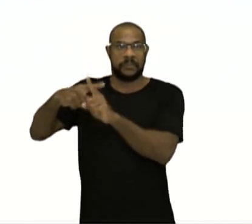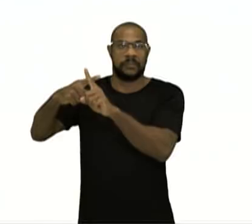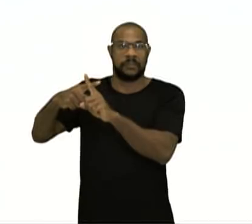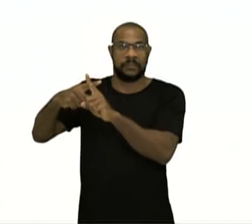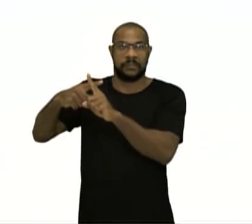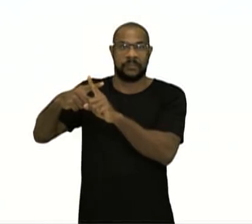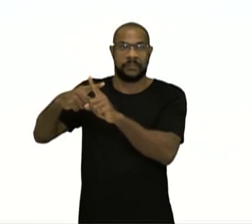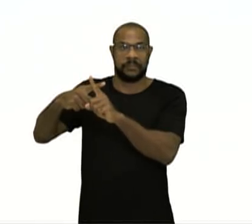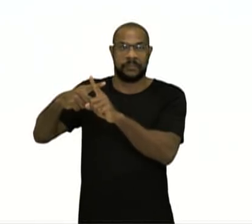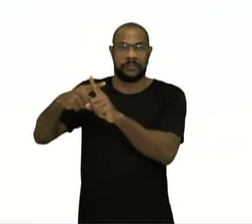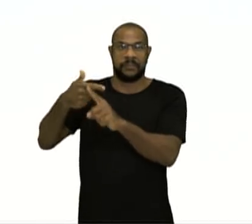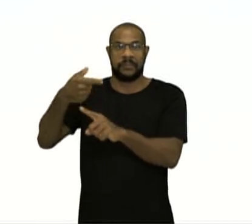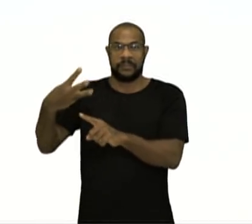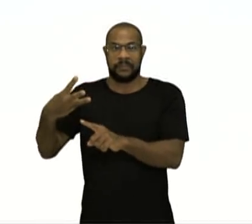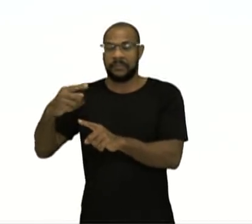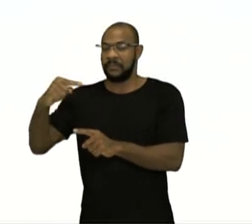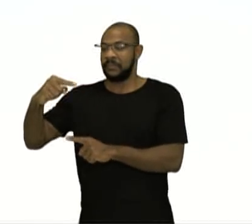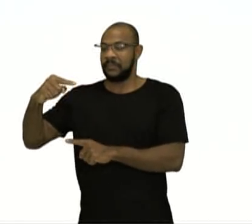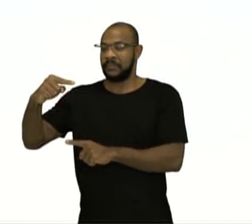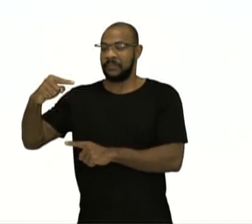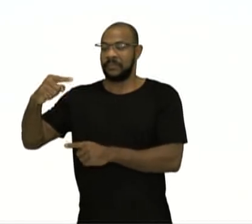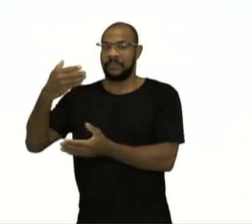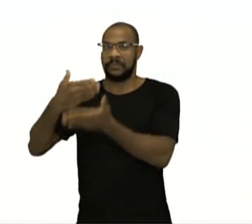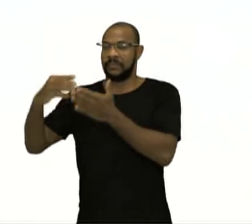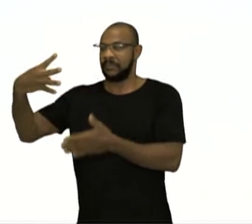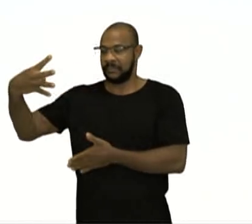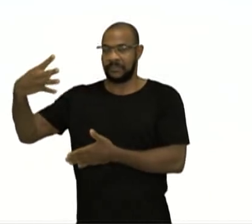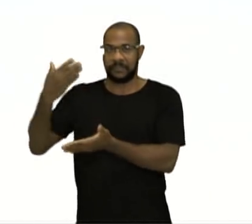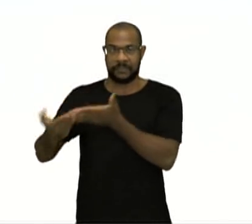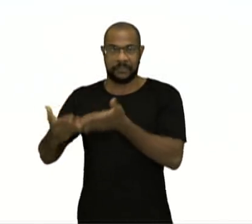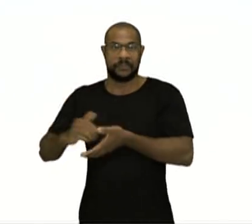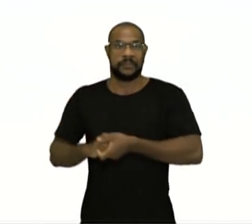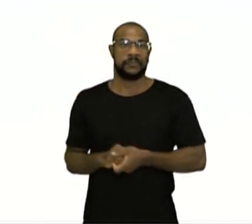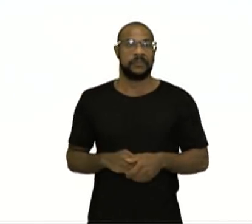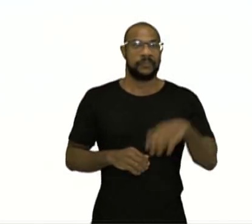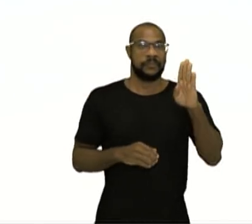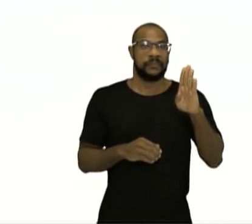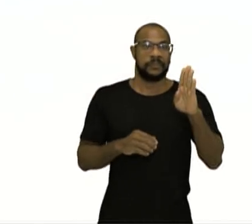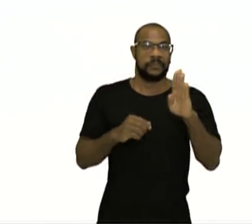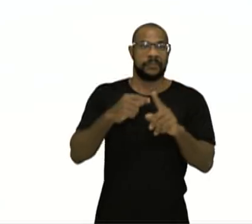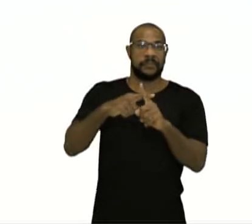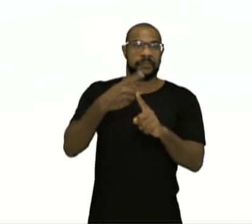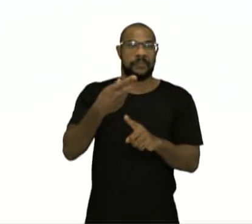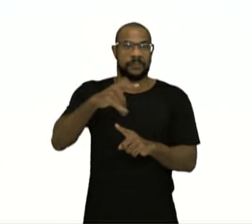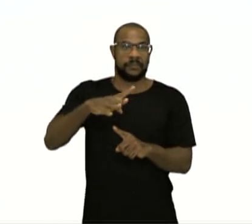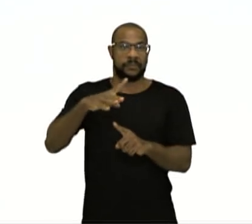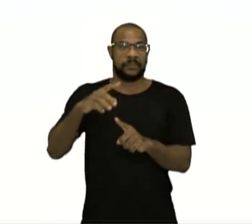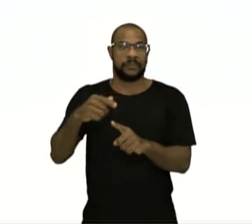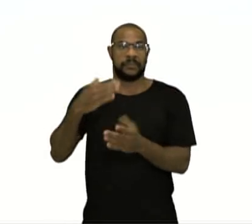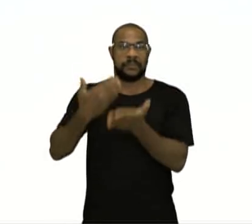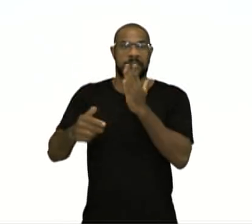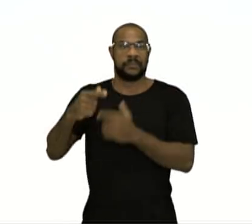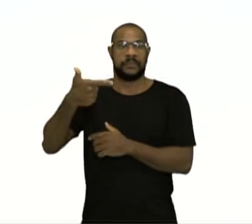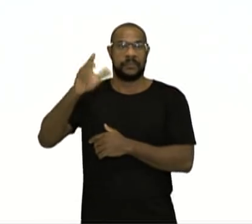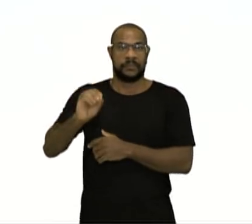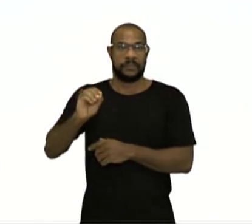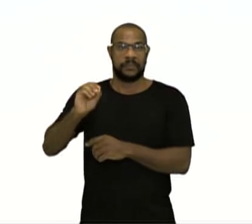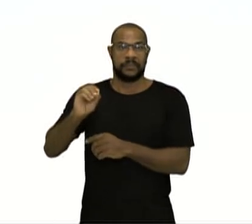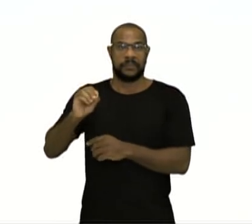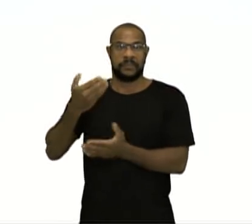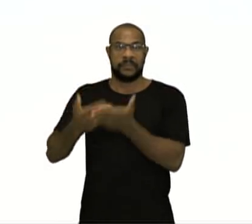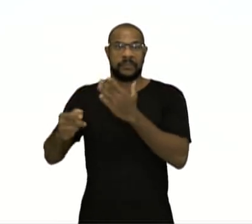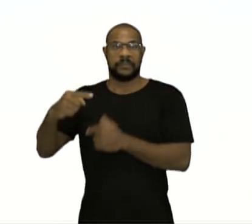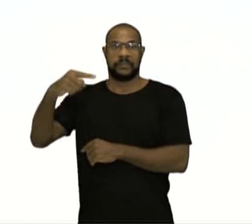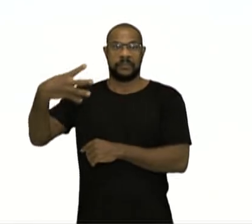e perdeu 4 pontos. Para o samba B, ele ganhou 24 pontos, perdeu 10, perdeu 4, perdeu 31 e